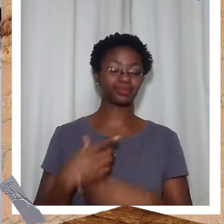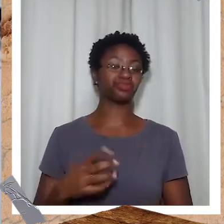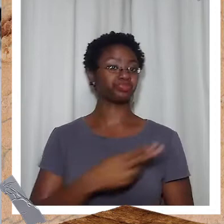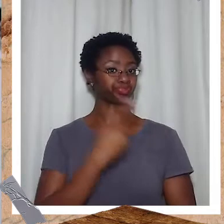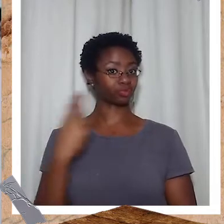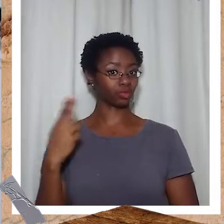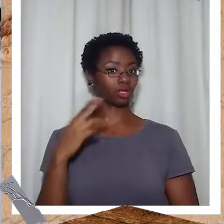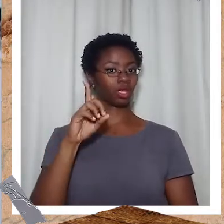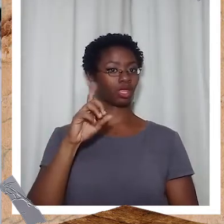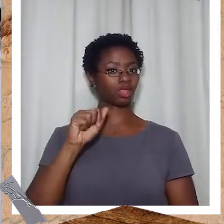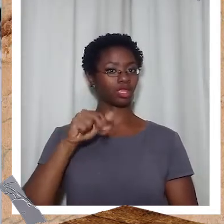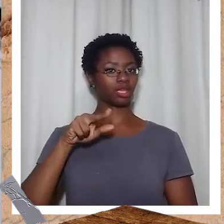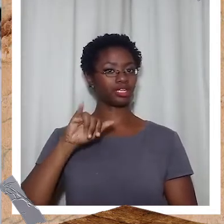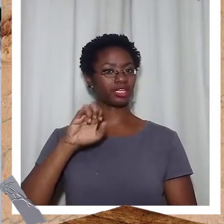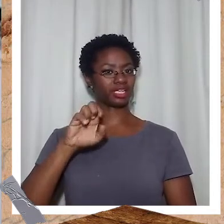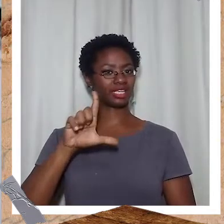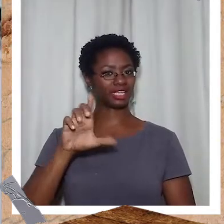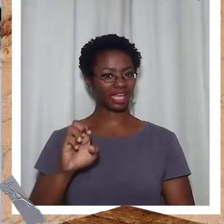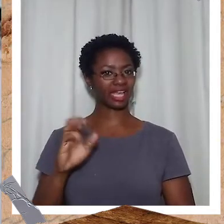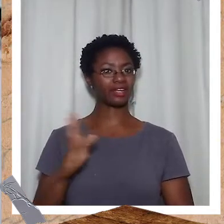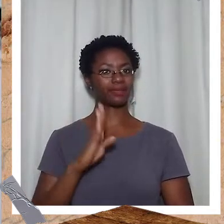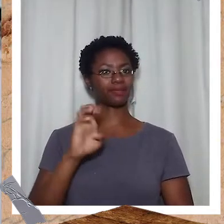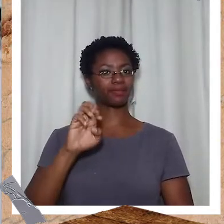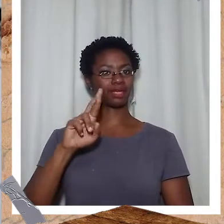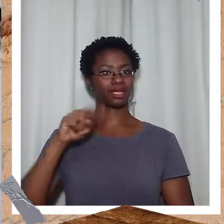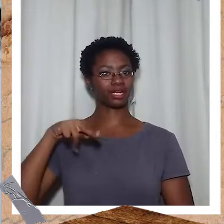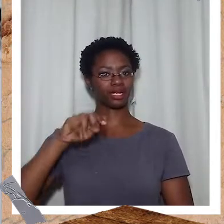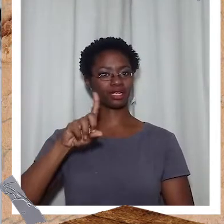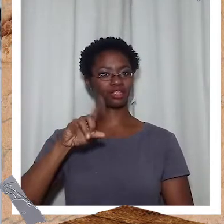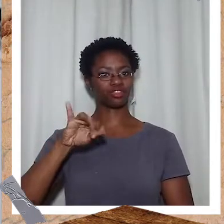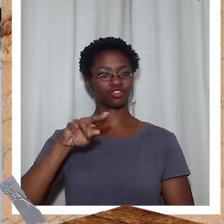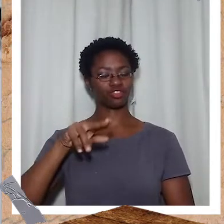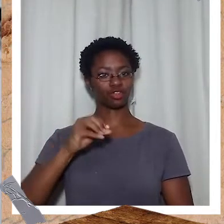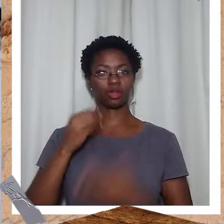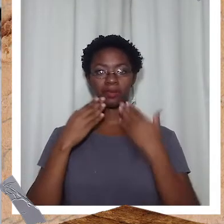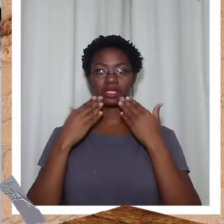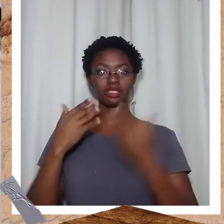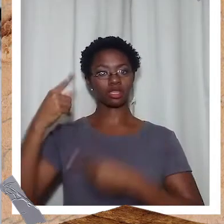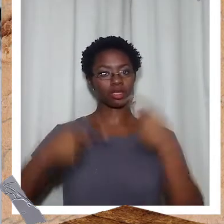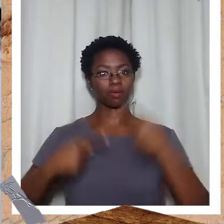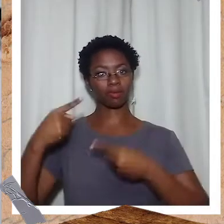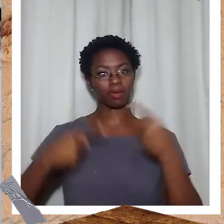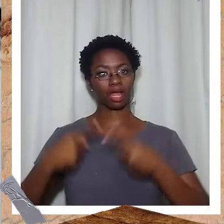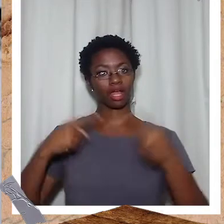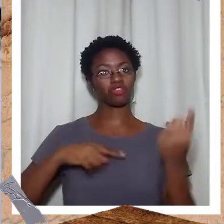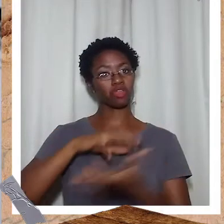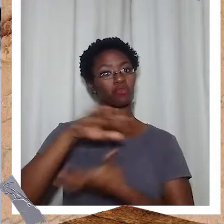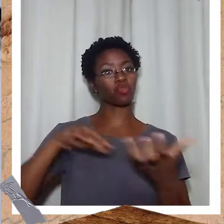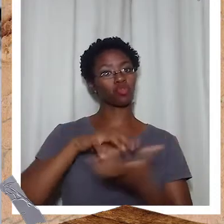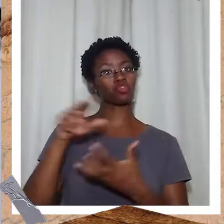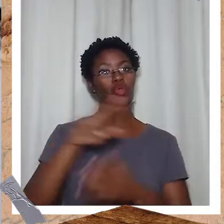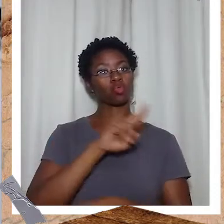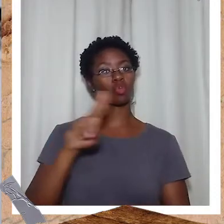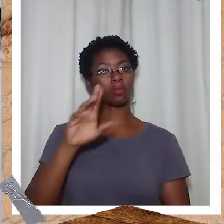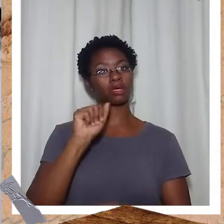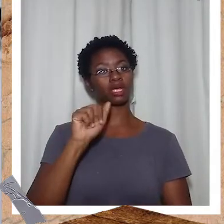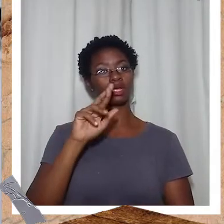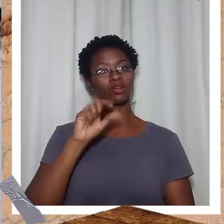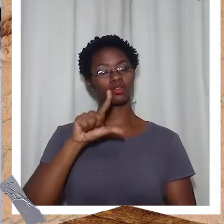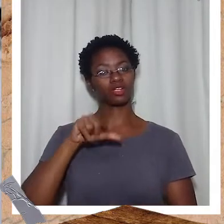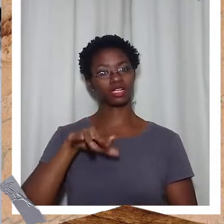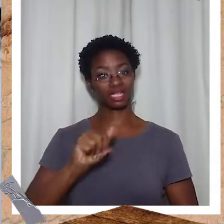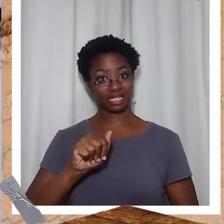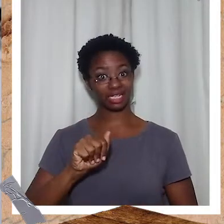Daniele Bernardino, apresentadora desse ciclo de debates, Uma Revolução Chamada Carolina. E nós estamos